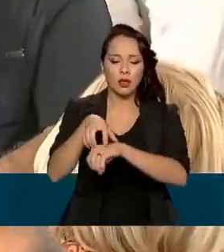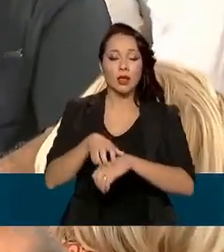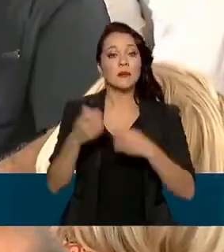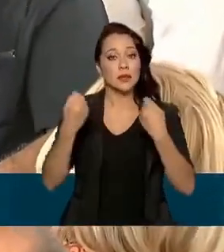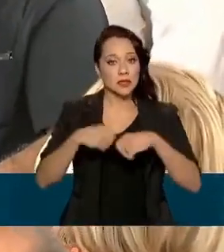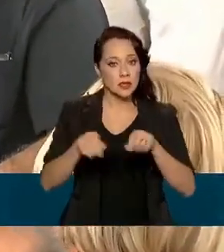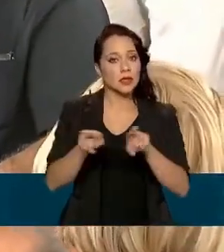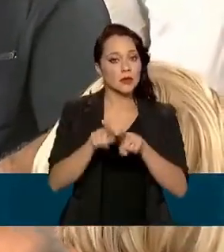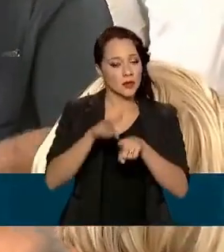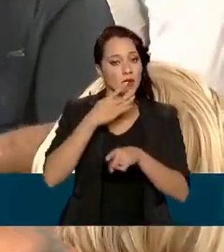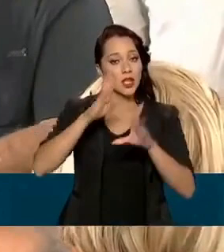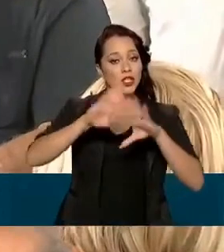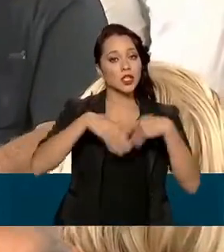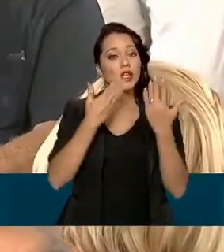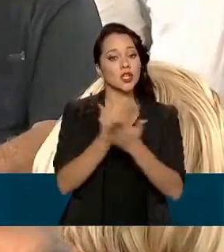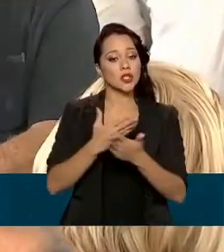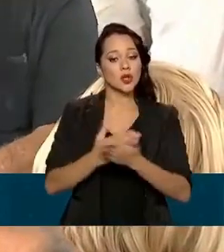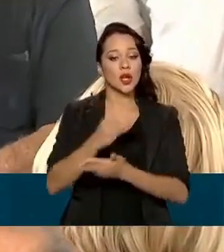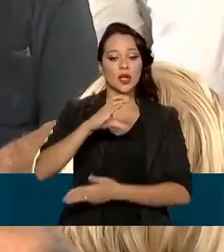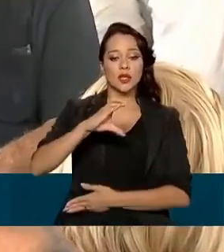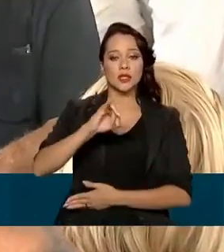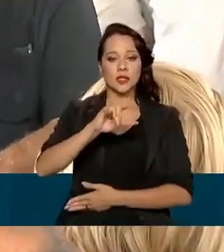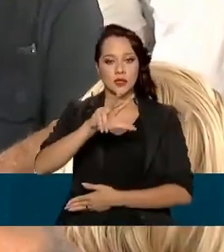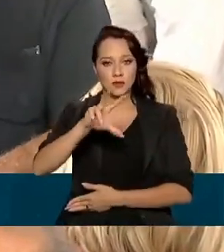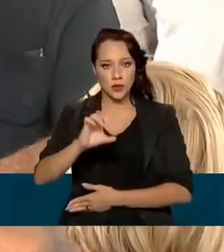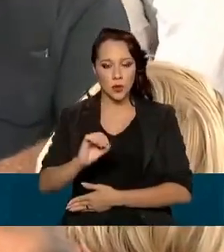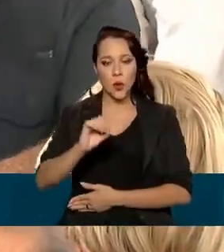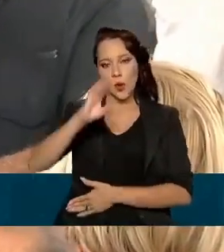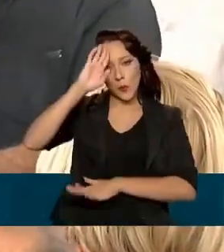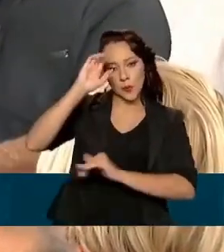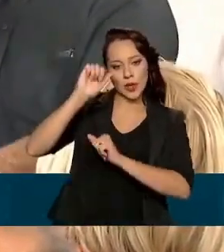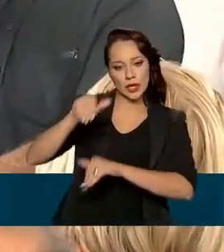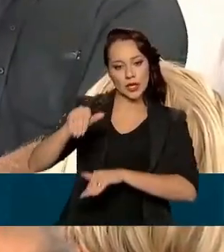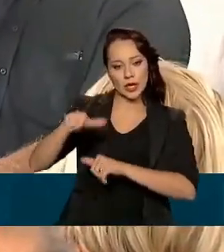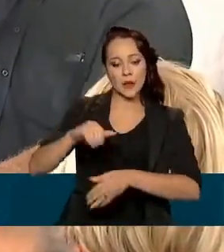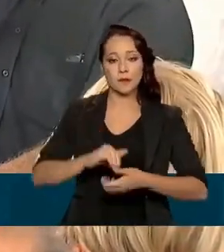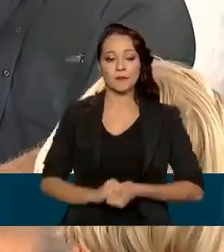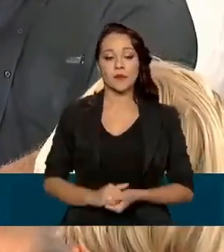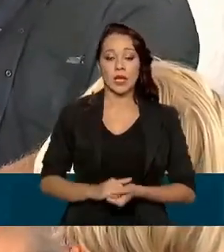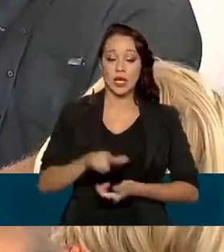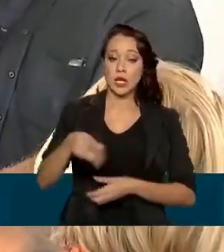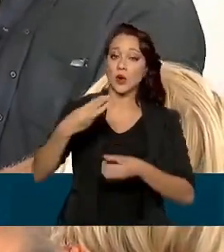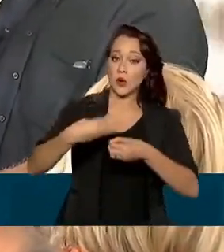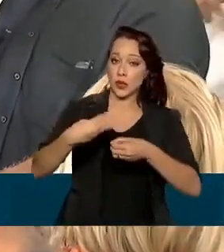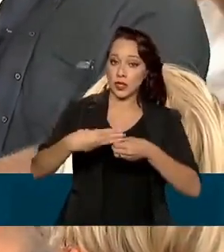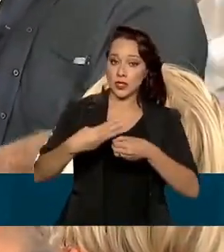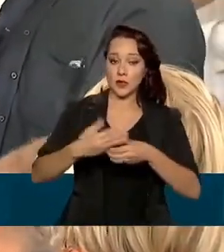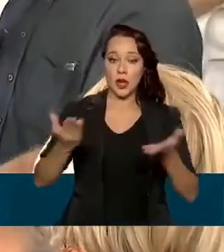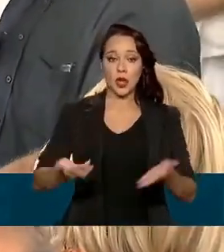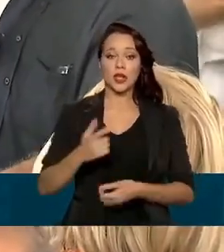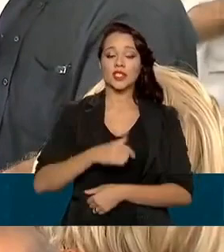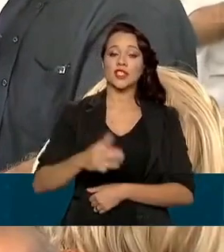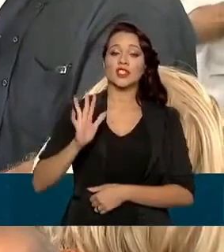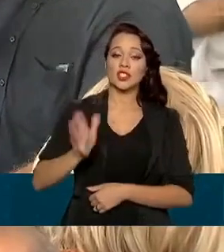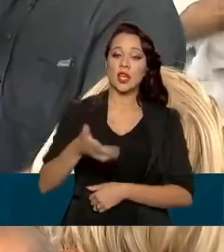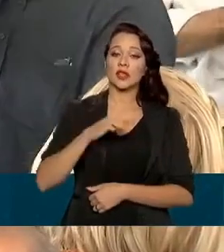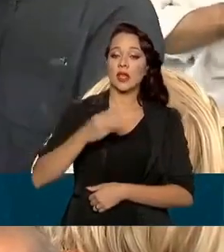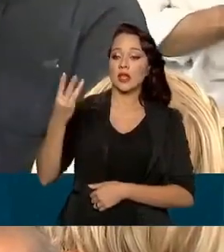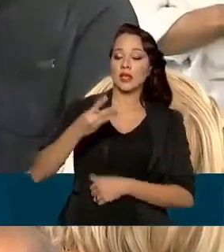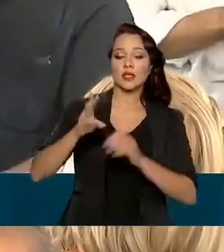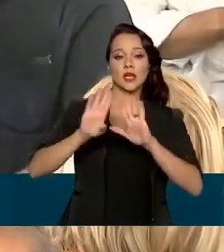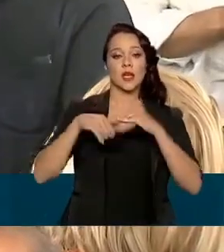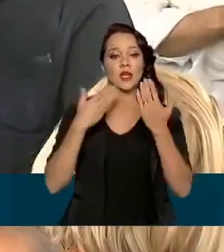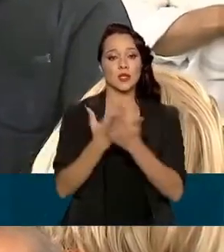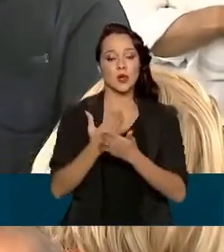escolas cívico-militares. Aqui tivemos a primeira escola cívico-militar e é o município que está com a terceira